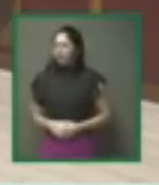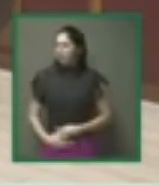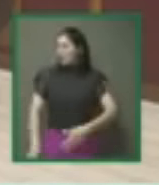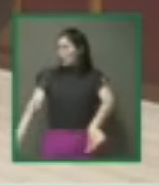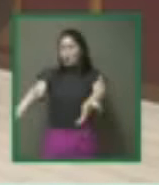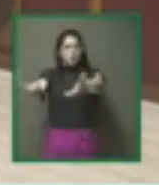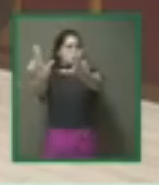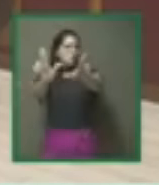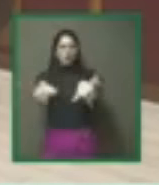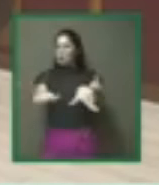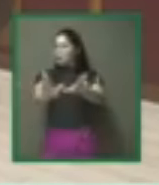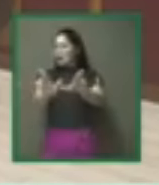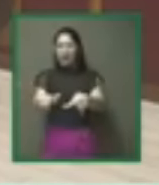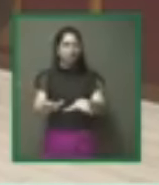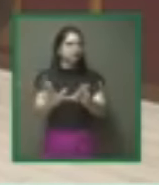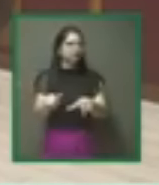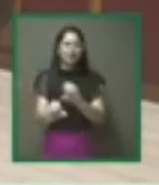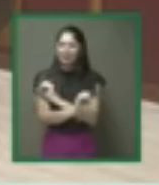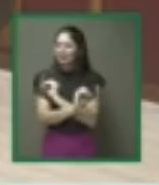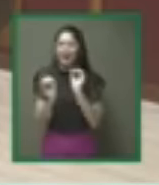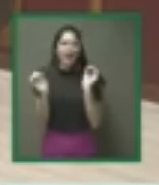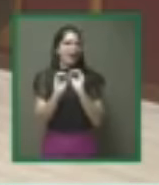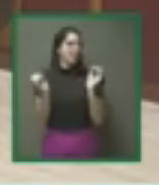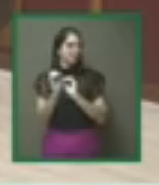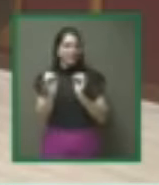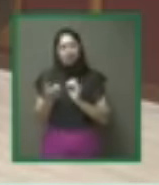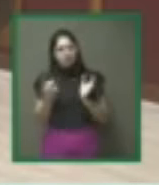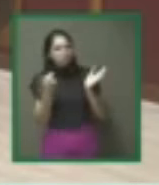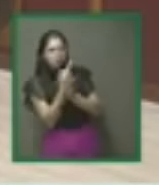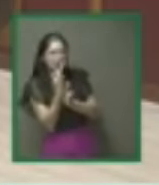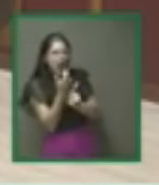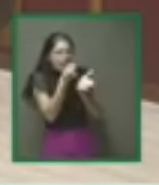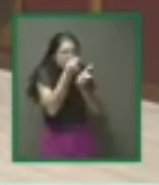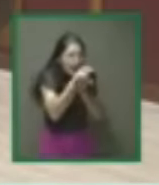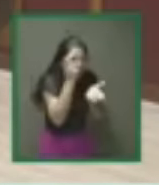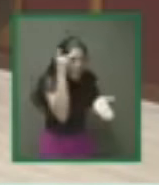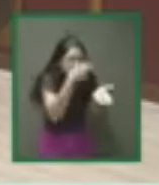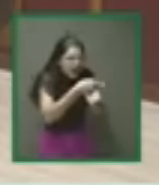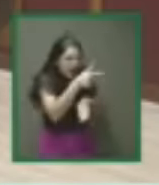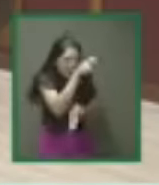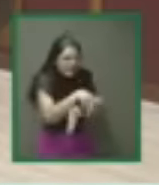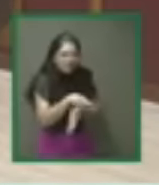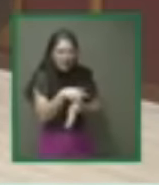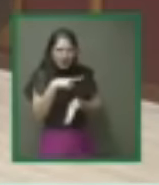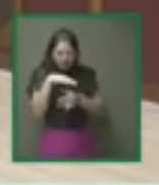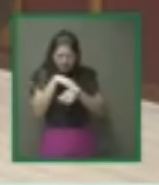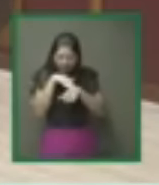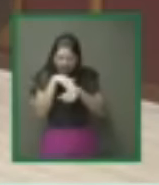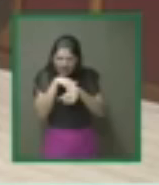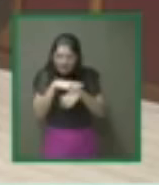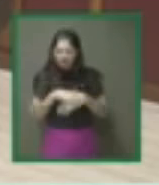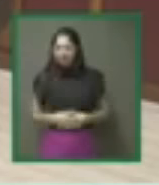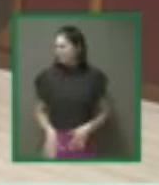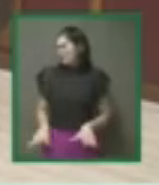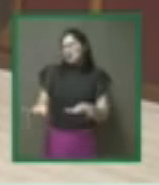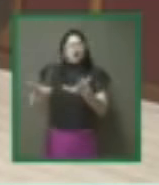Jamais, doutor. Jamais. Para contratar pistoleiro, para comprar arma, em algum momento você teve essa conversa com o Bruno?